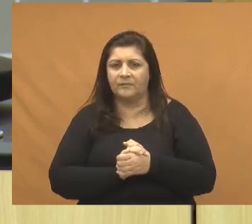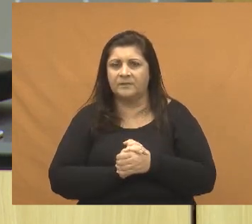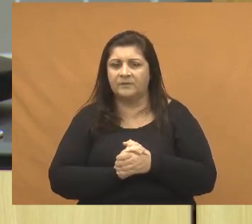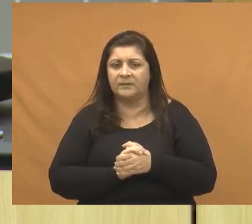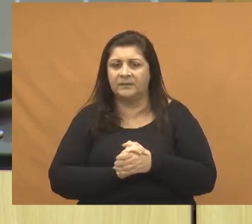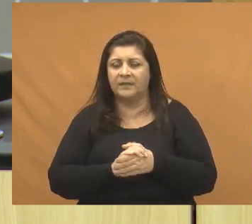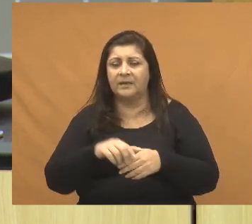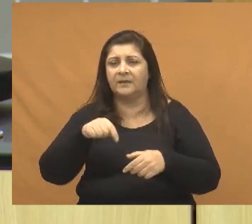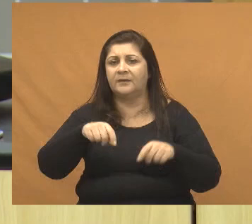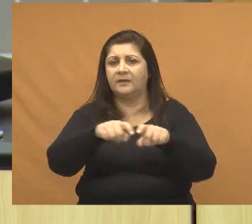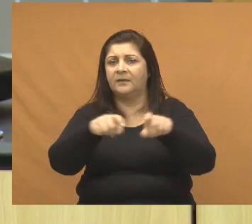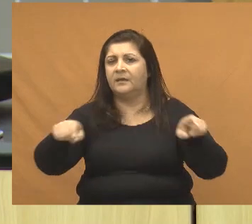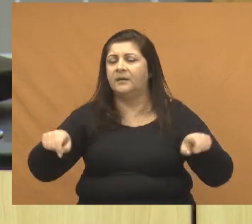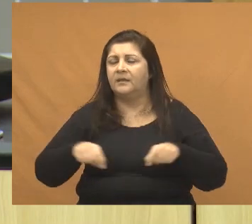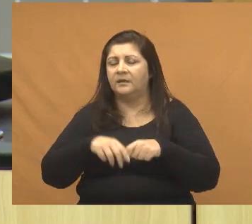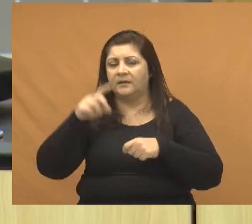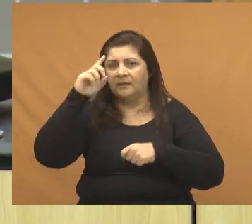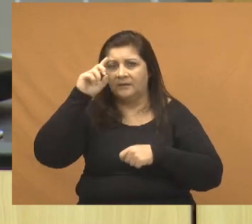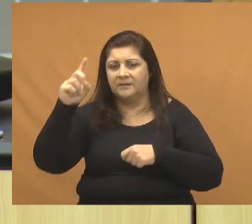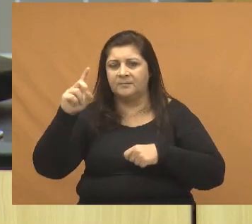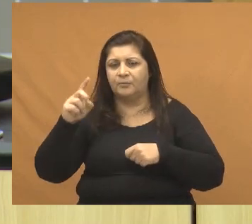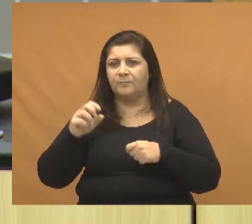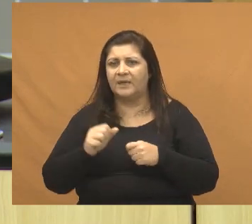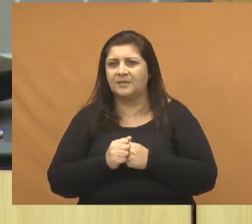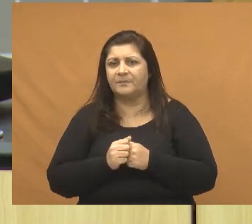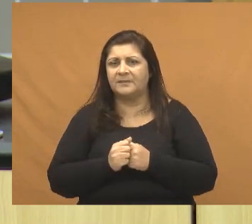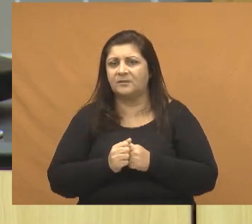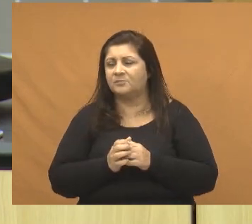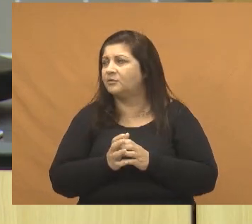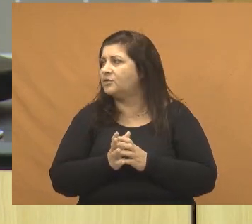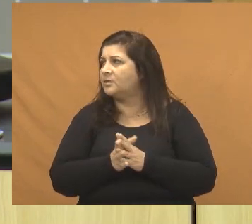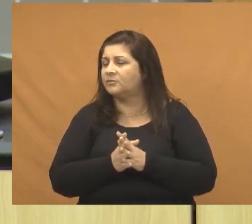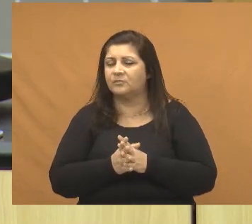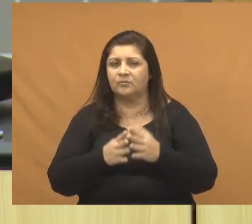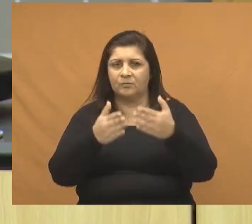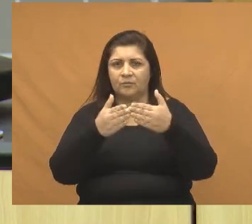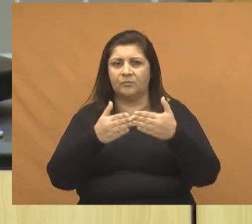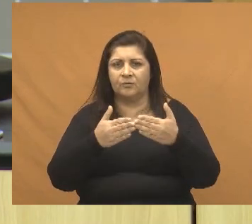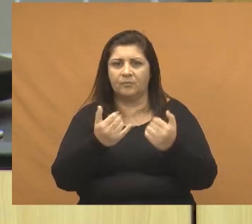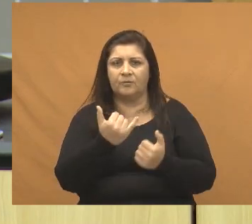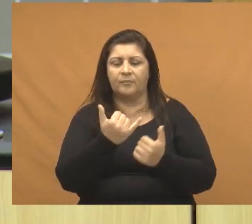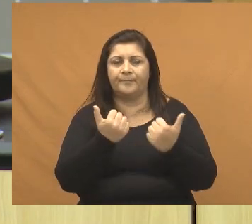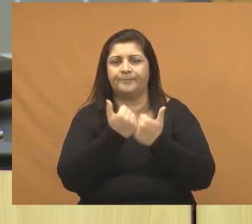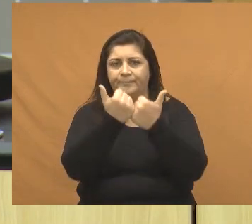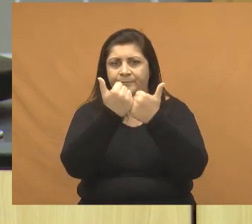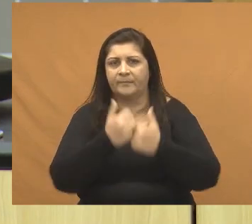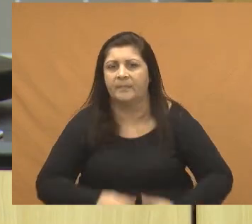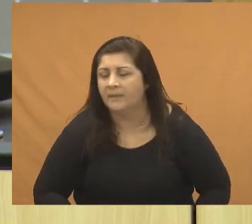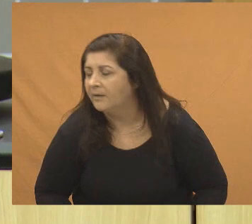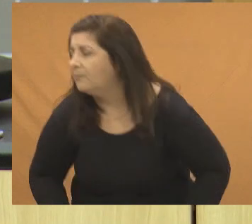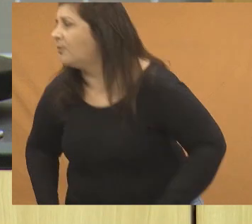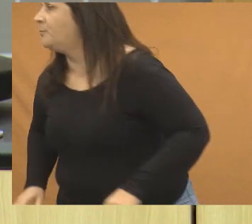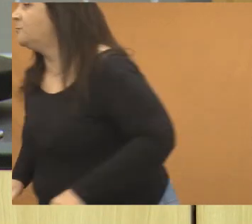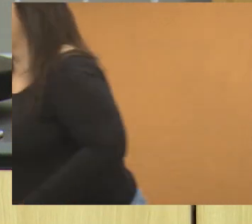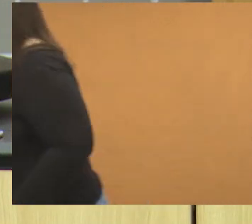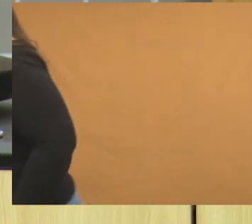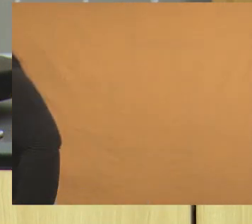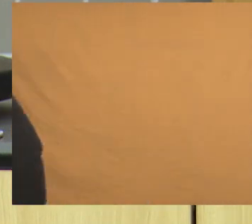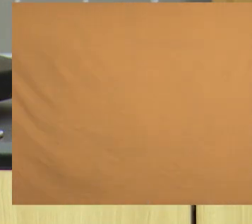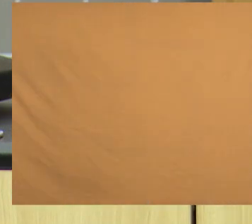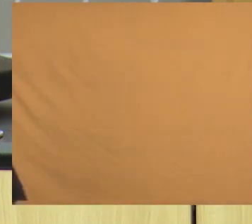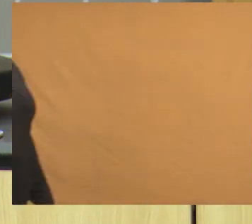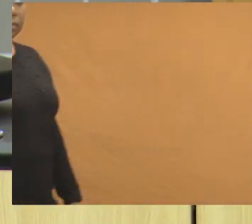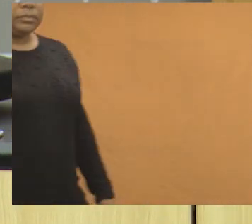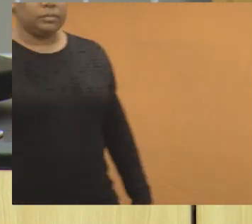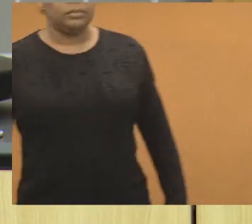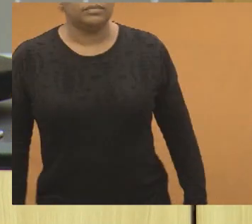das Sessões, 22 de maio de 2019. Autoria vereadora